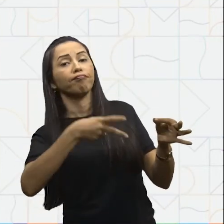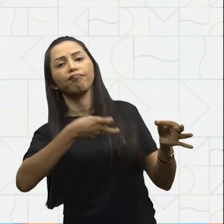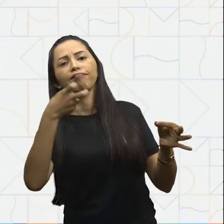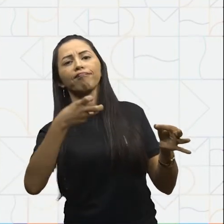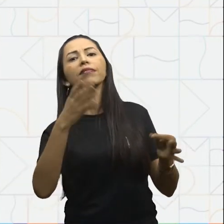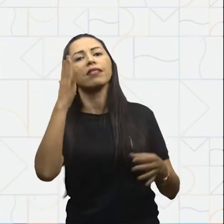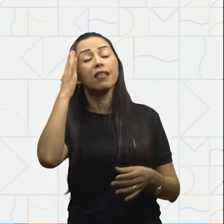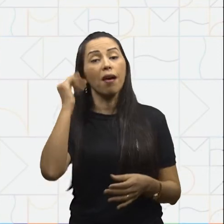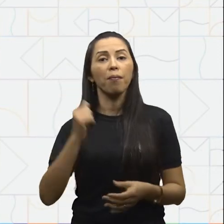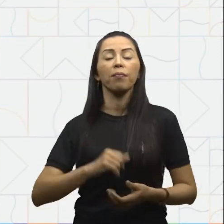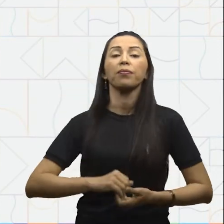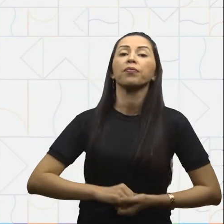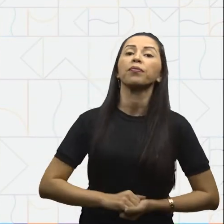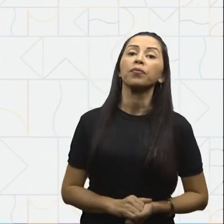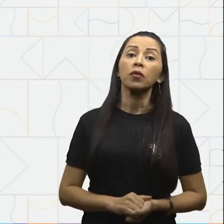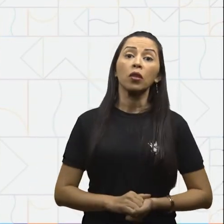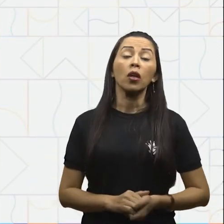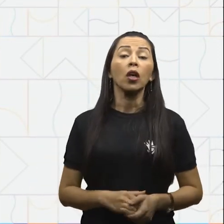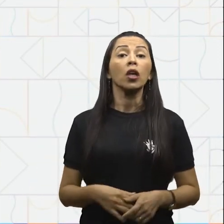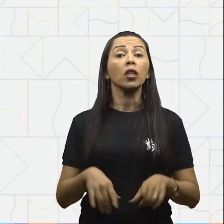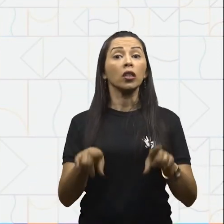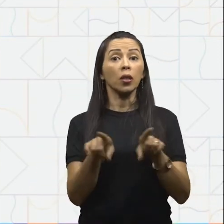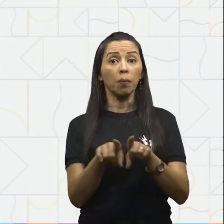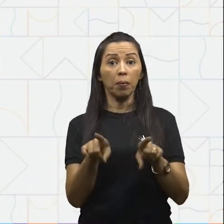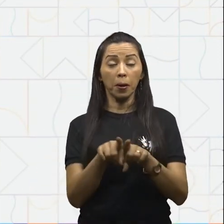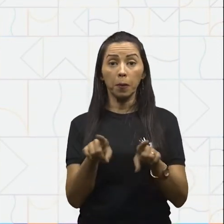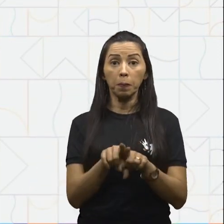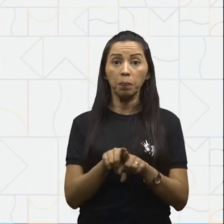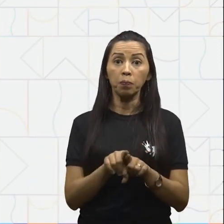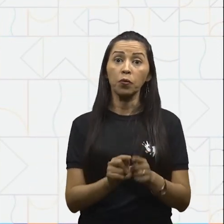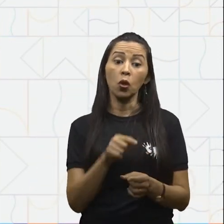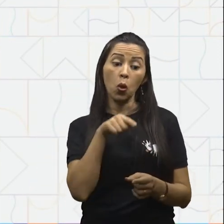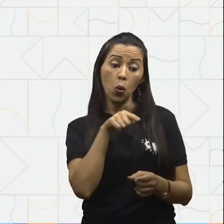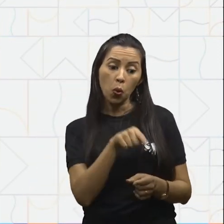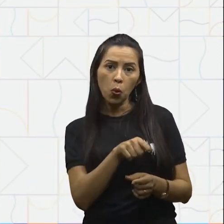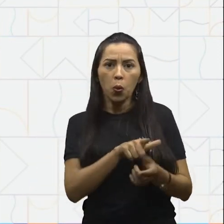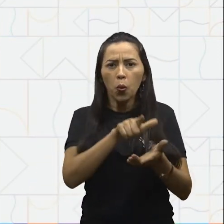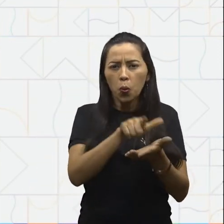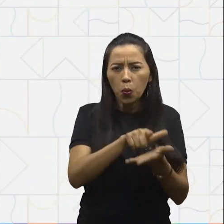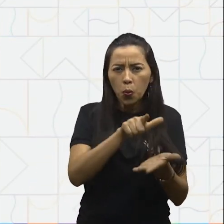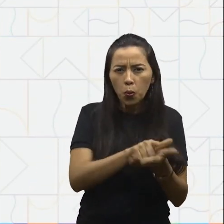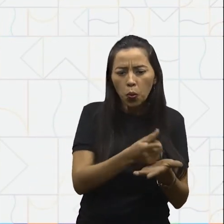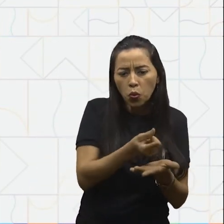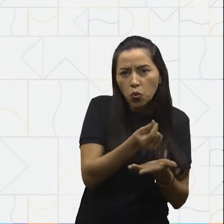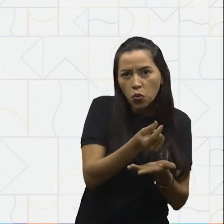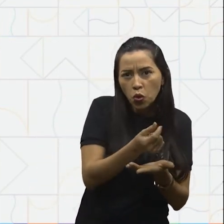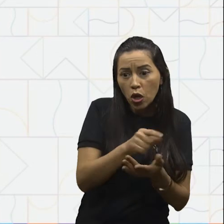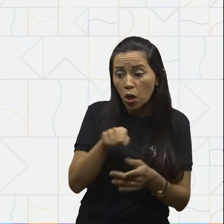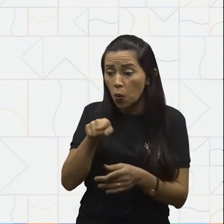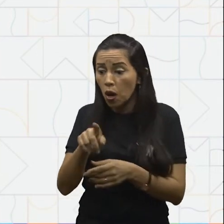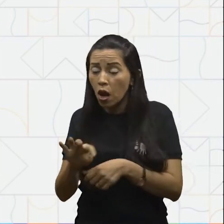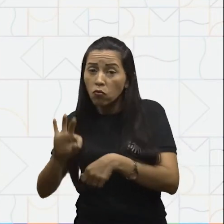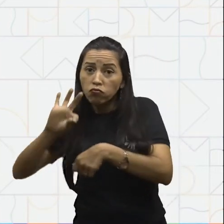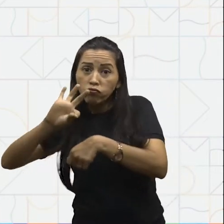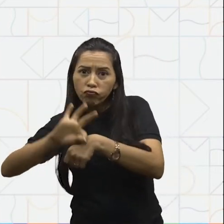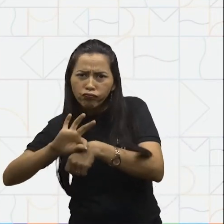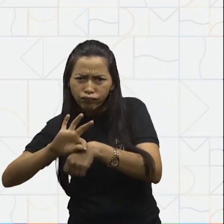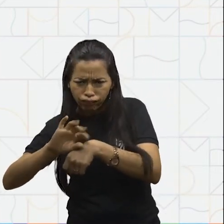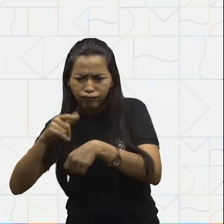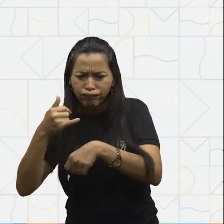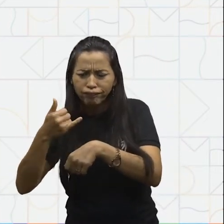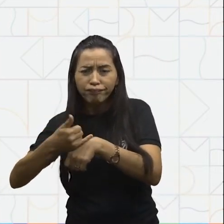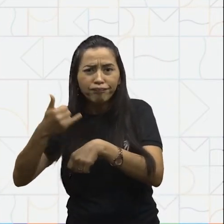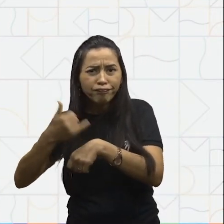atenção! O trabalho de manter as cédulas e as moedas novinhas